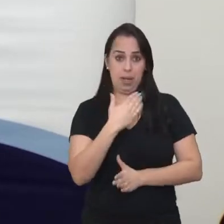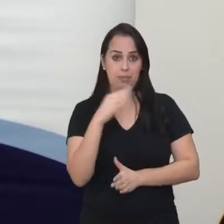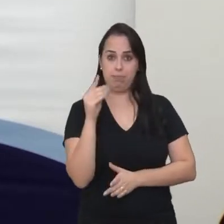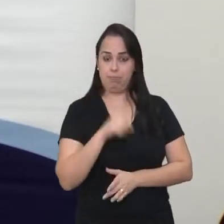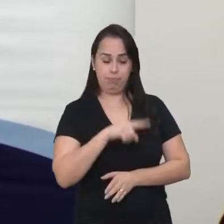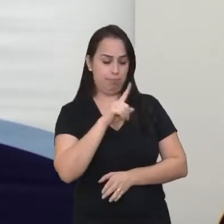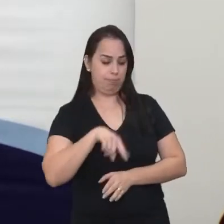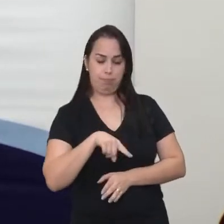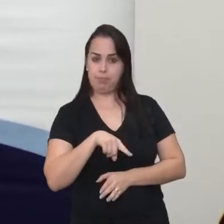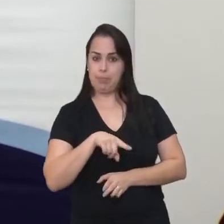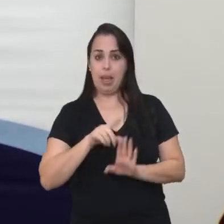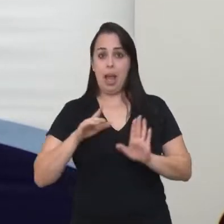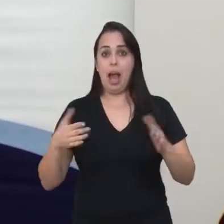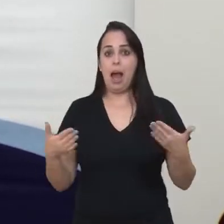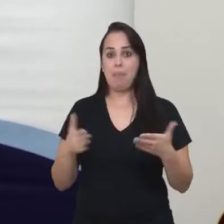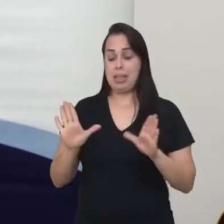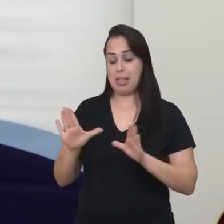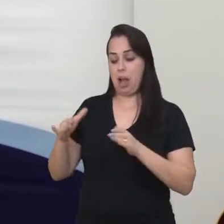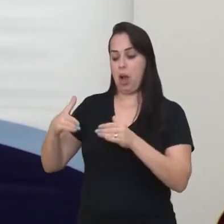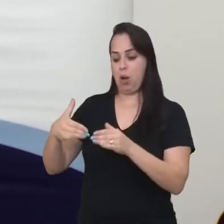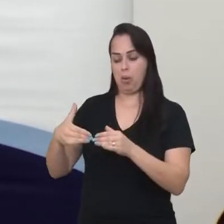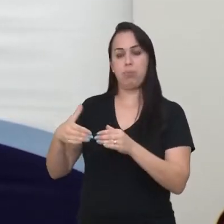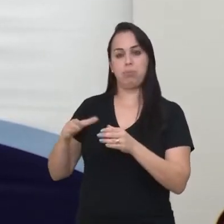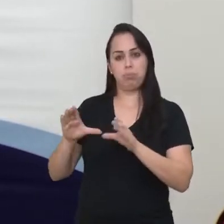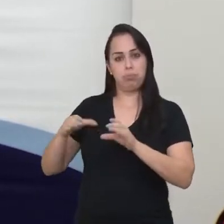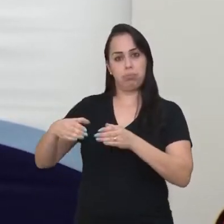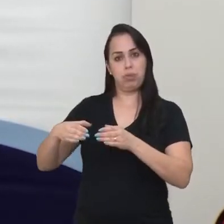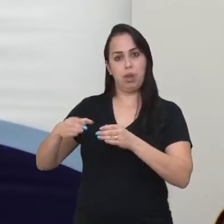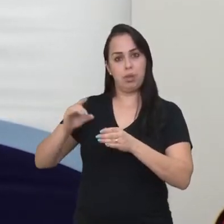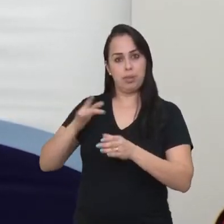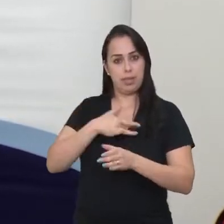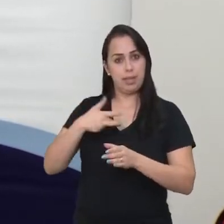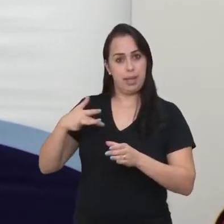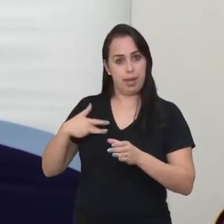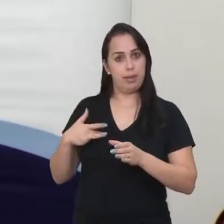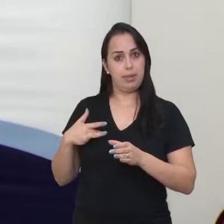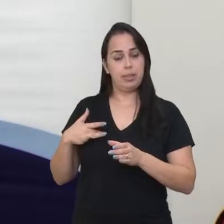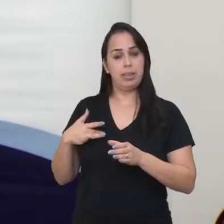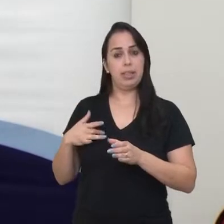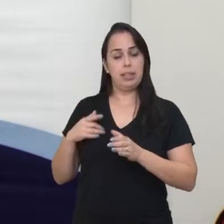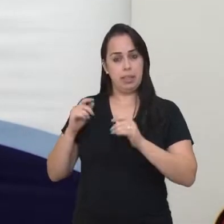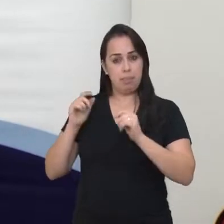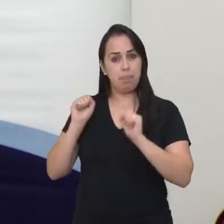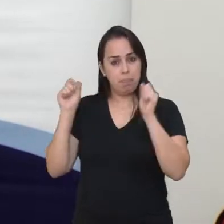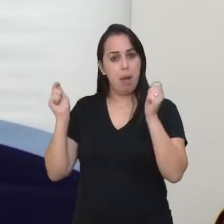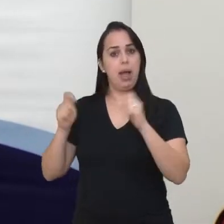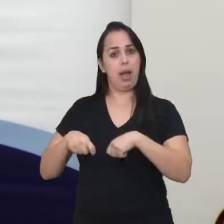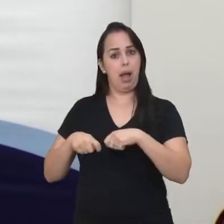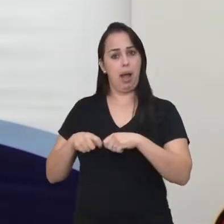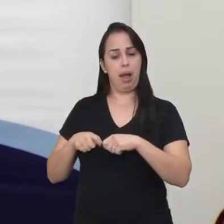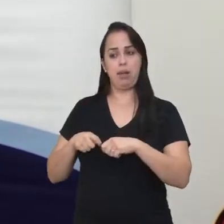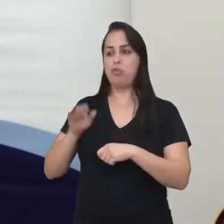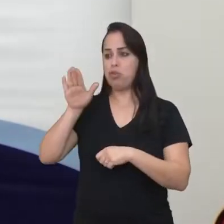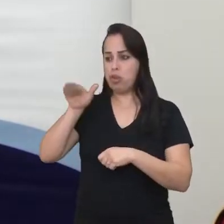foi previamente liberada, mas a Comissão de Saúde, ela tem